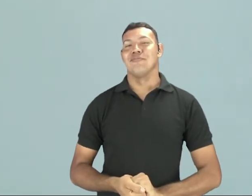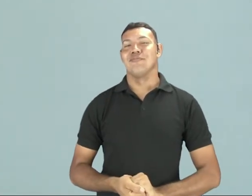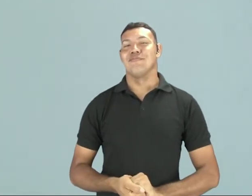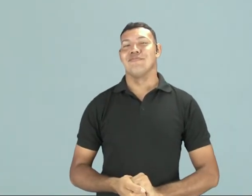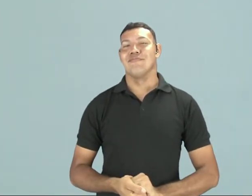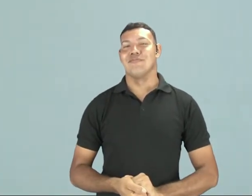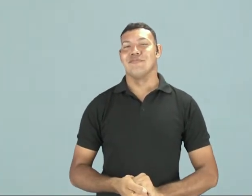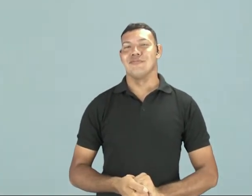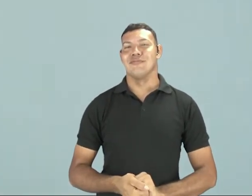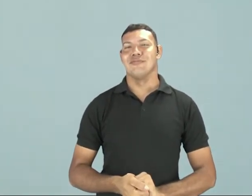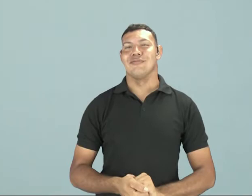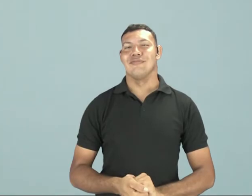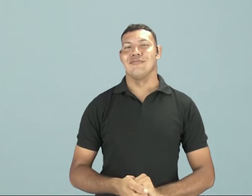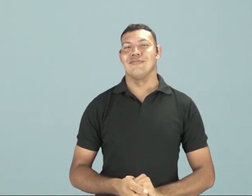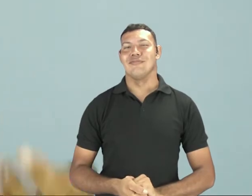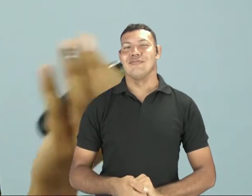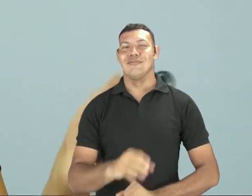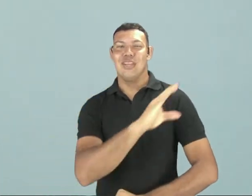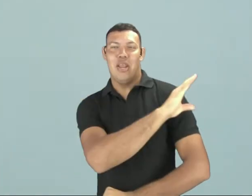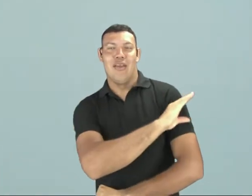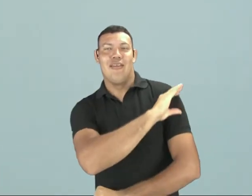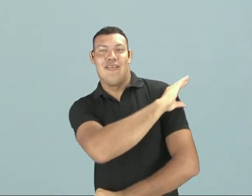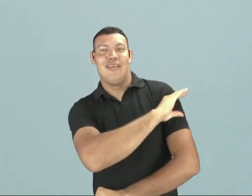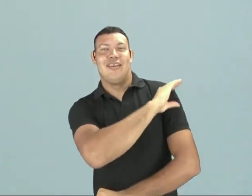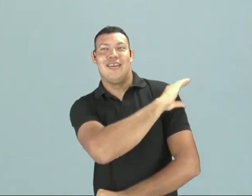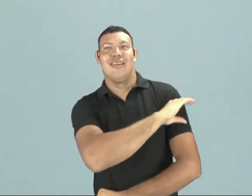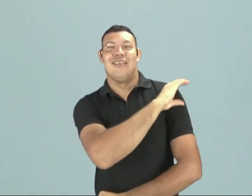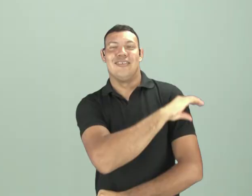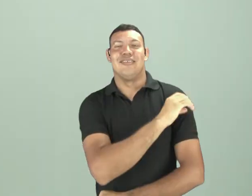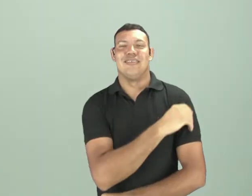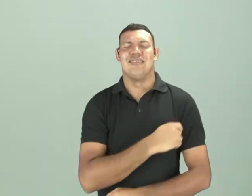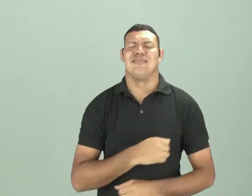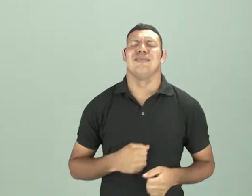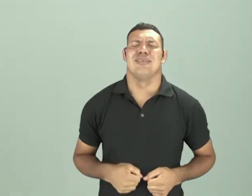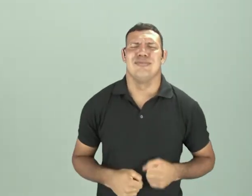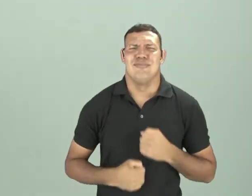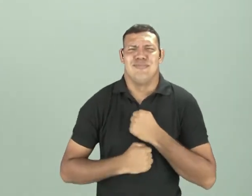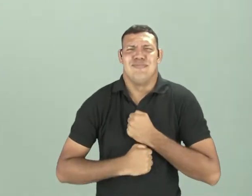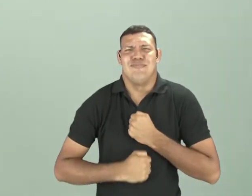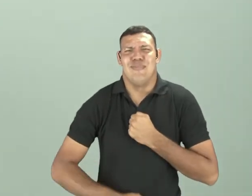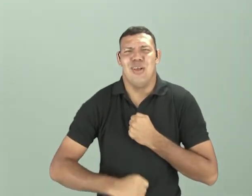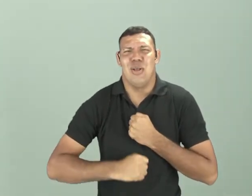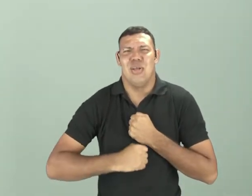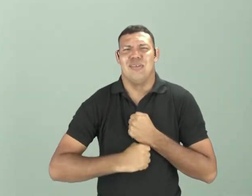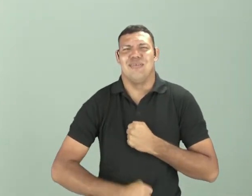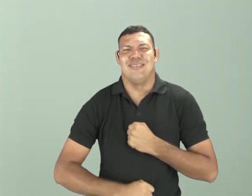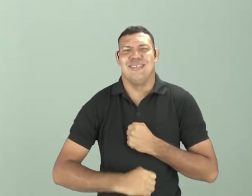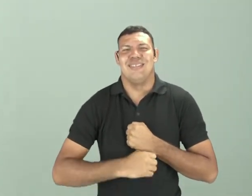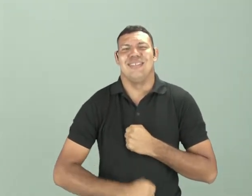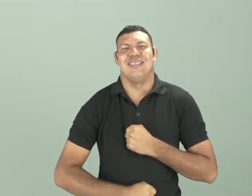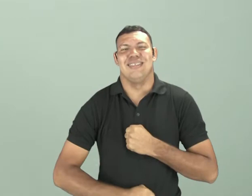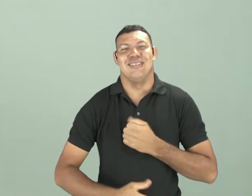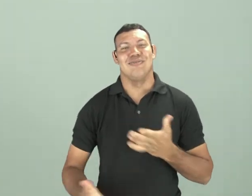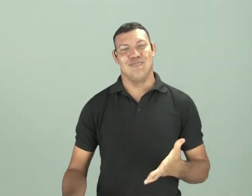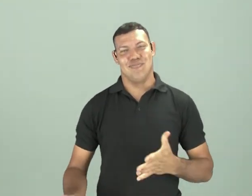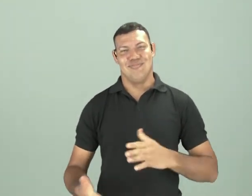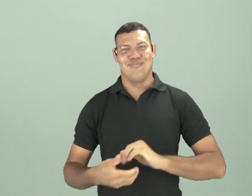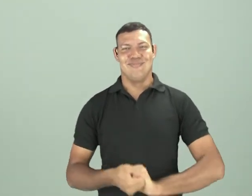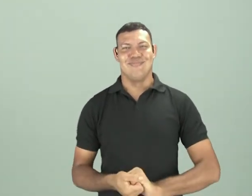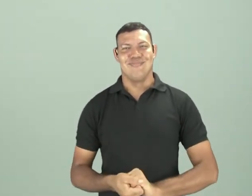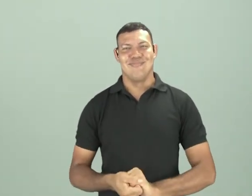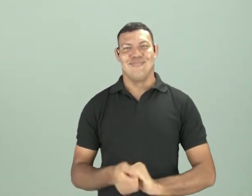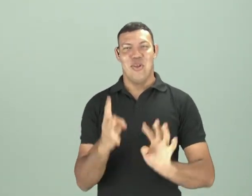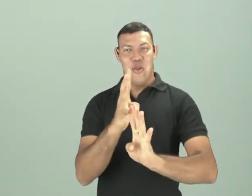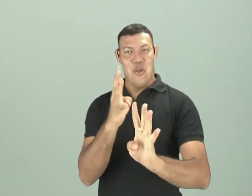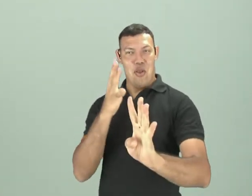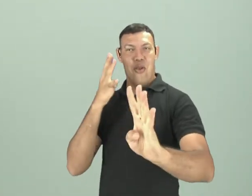Eu tô doente, foi lá na coordenadora, tô doente, coordenadora, eu tô morrendo de dor de barriga, eu preciso comer. Aí foi lá e